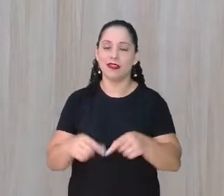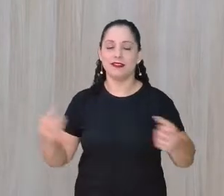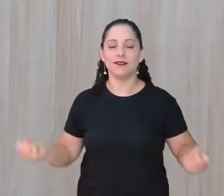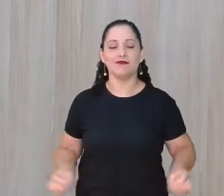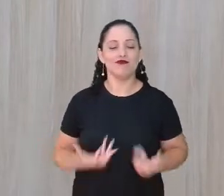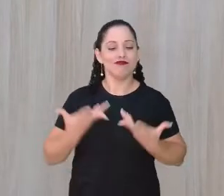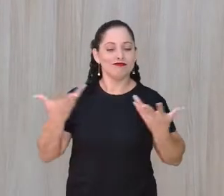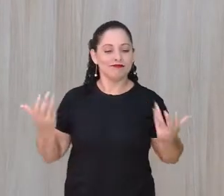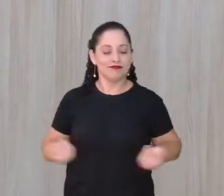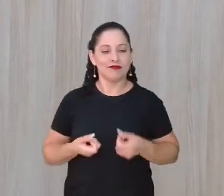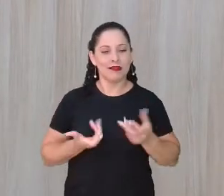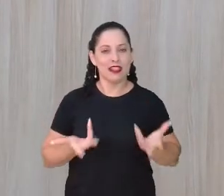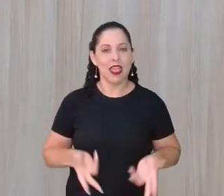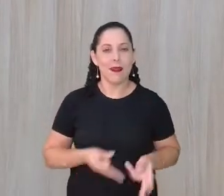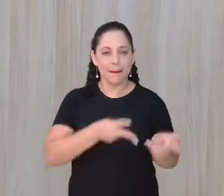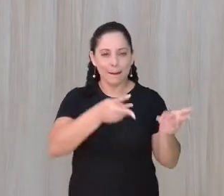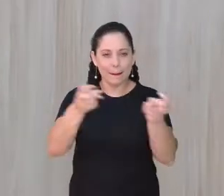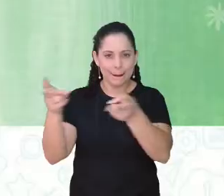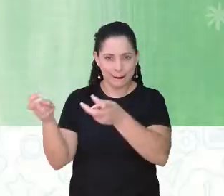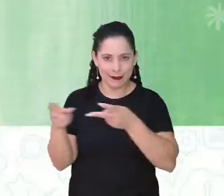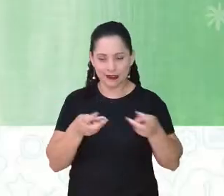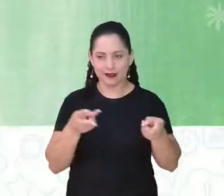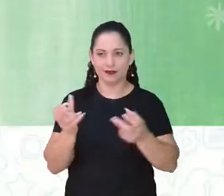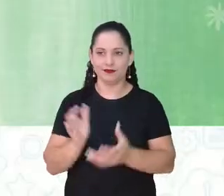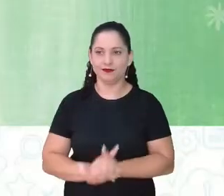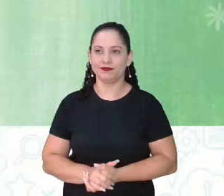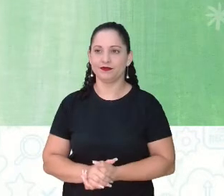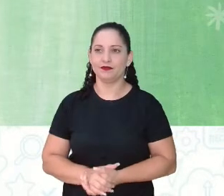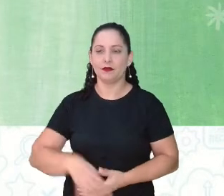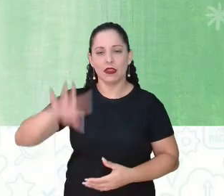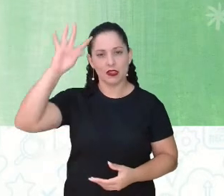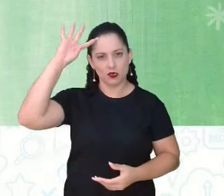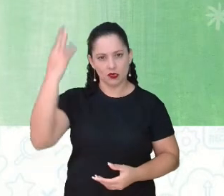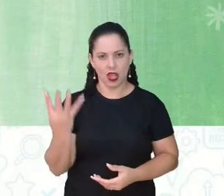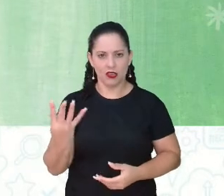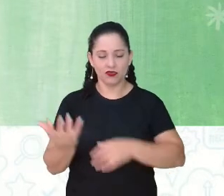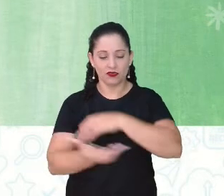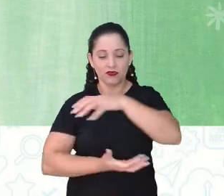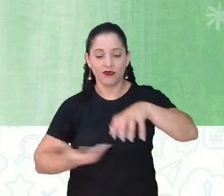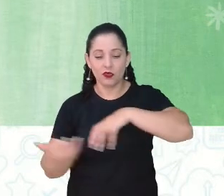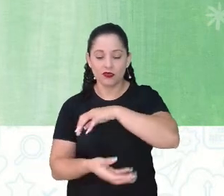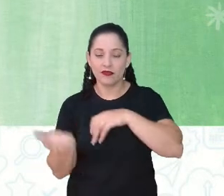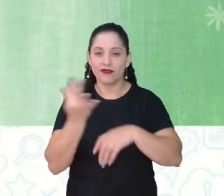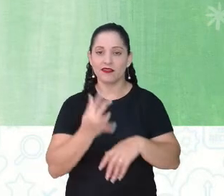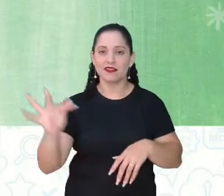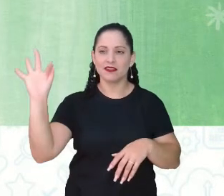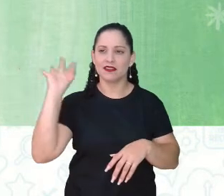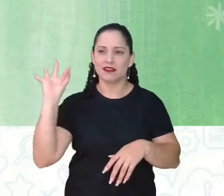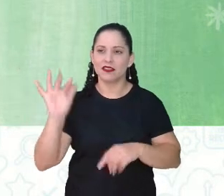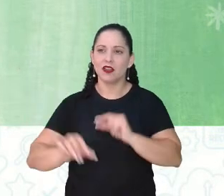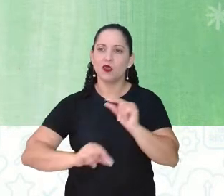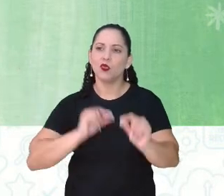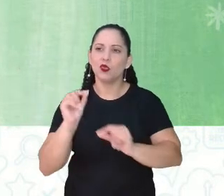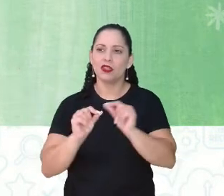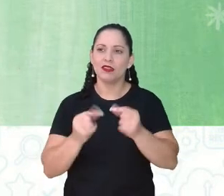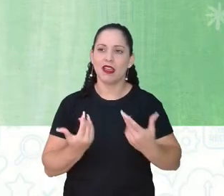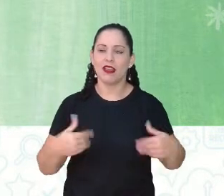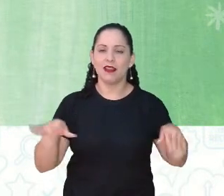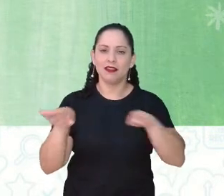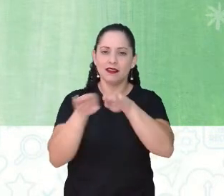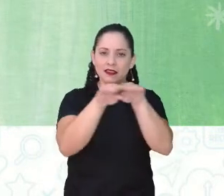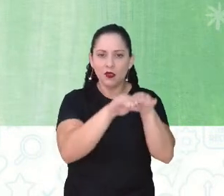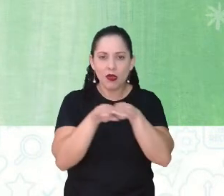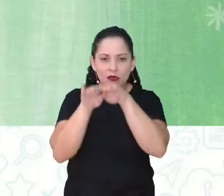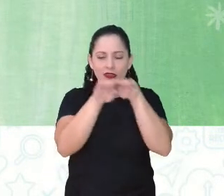nesses ideais. Olha aí, ó, os resultados da Revolução Francesa. Os ideais de liberdade, igualdade e fraternidade